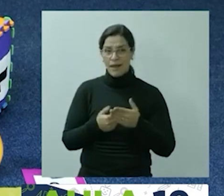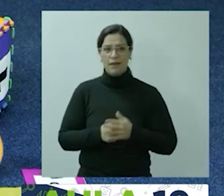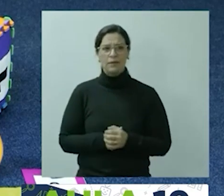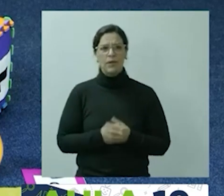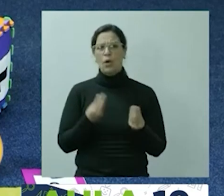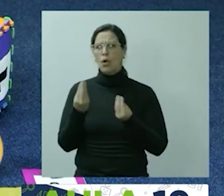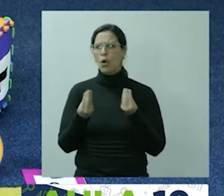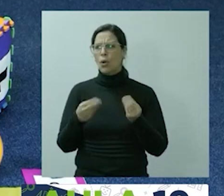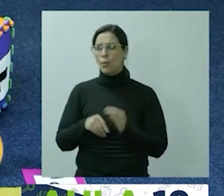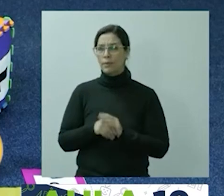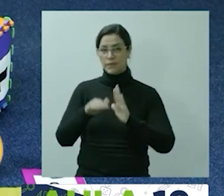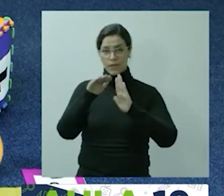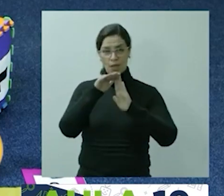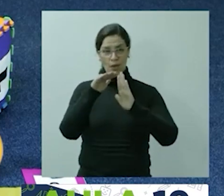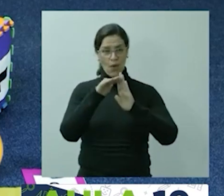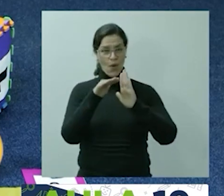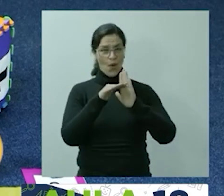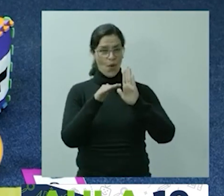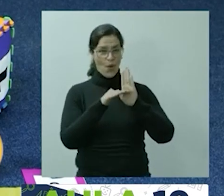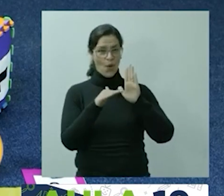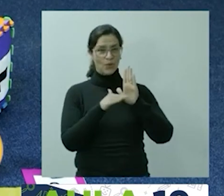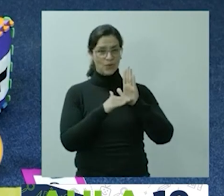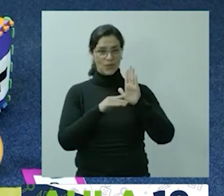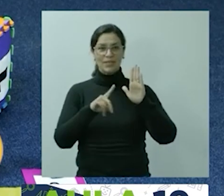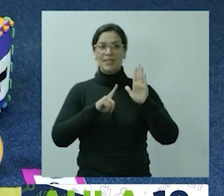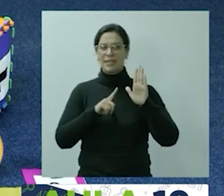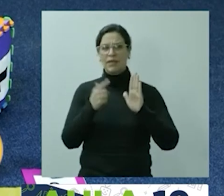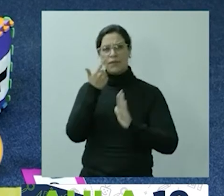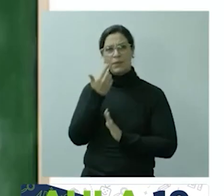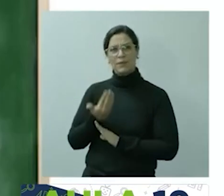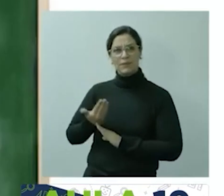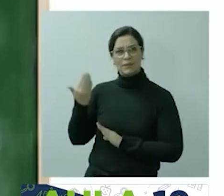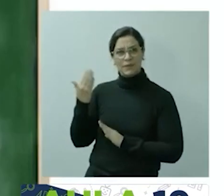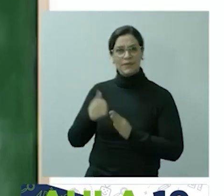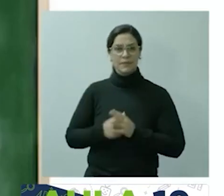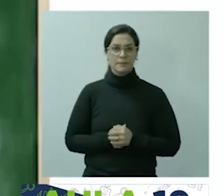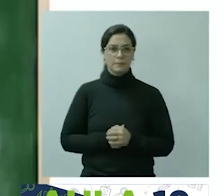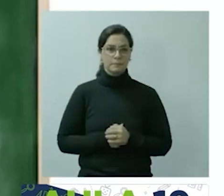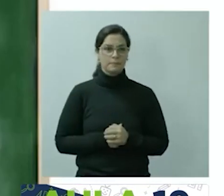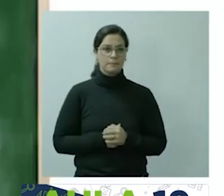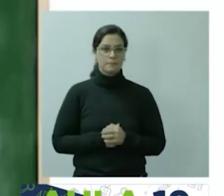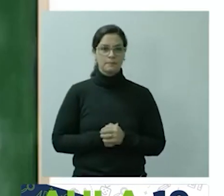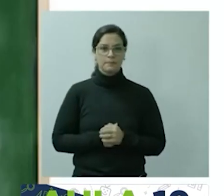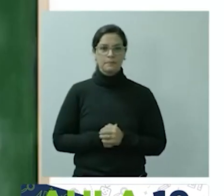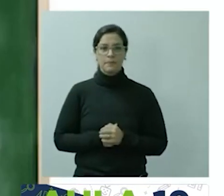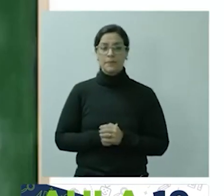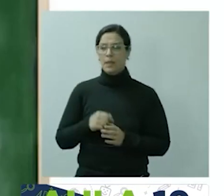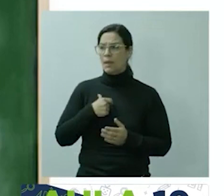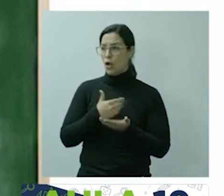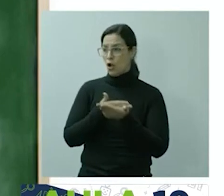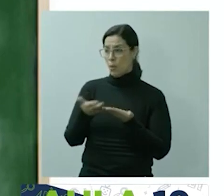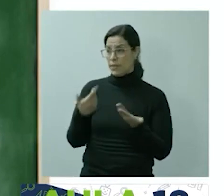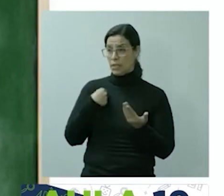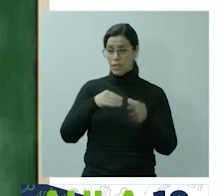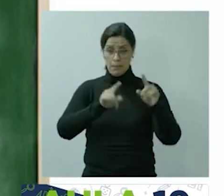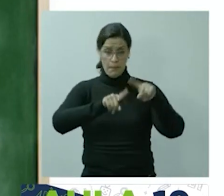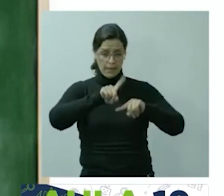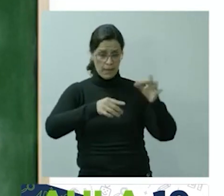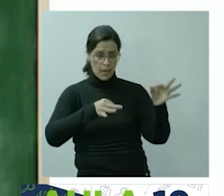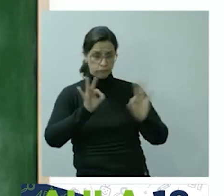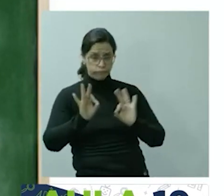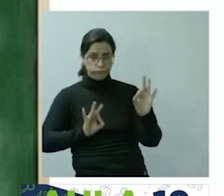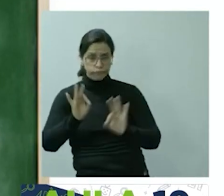aula com a nossa rotina final. Olhem lá na tela de vocês. Então, para começar, nós separamos